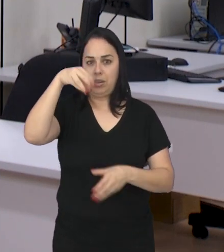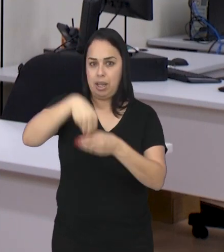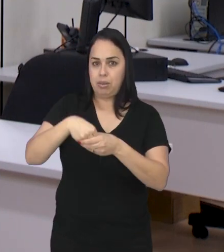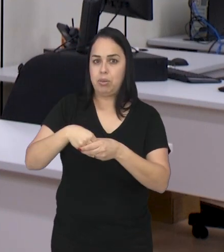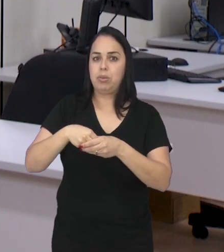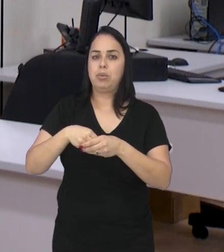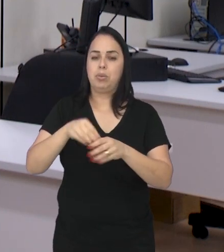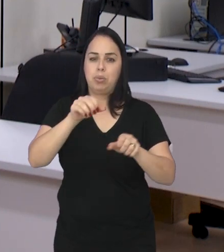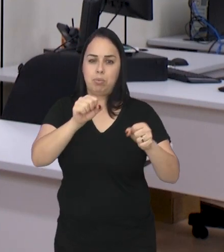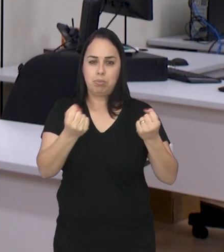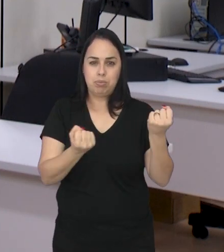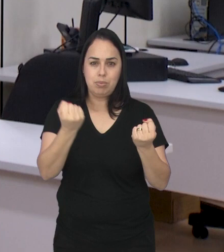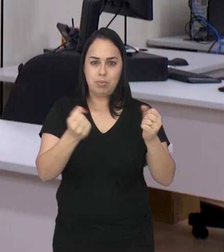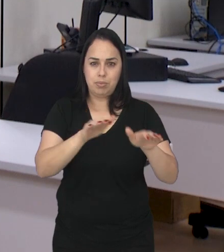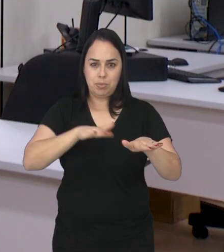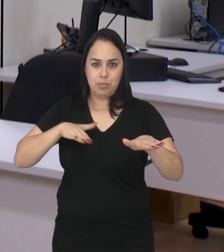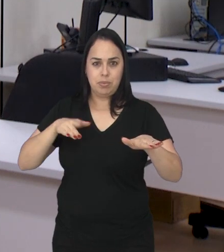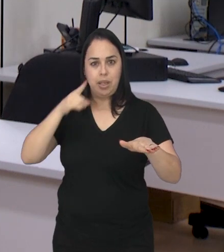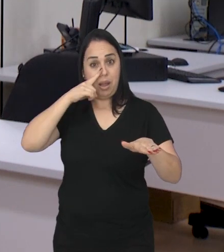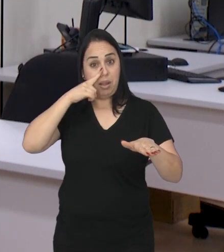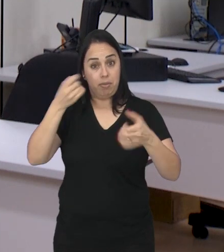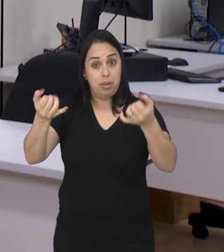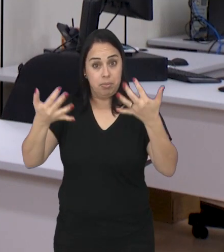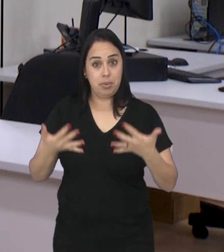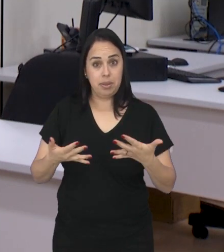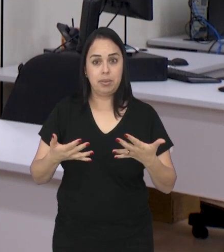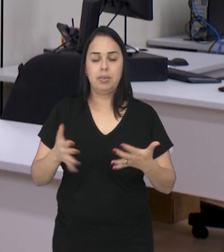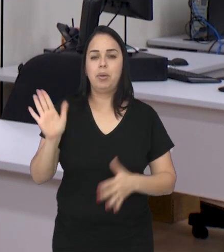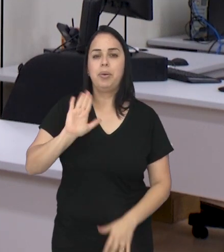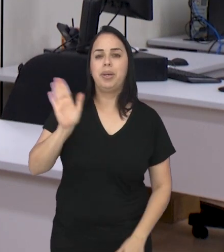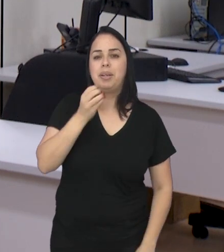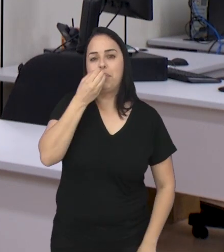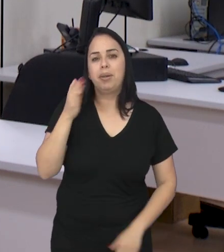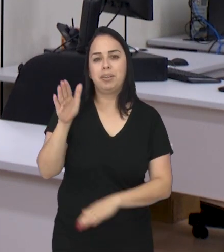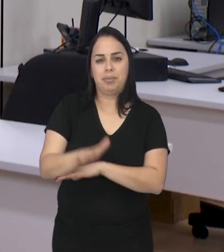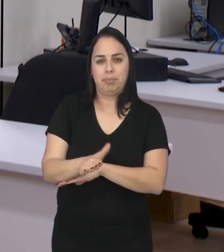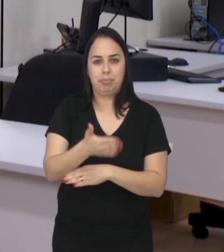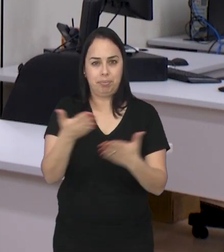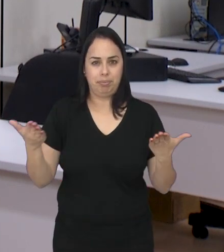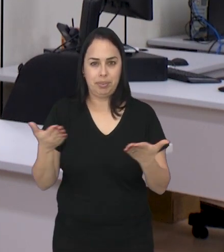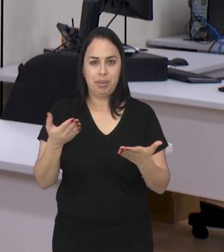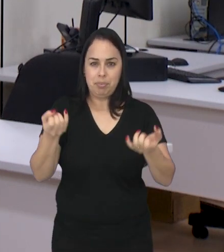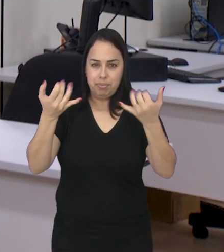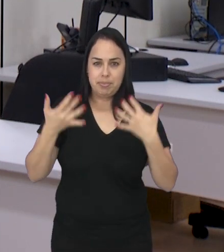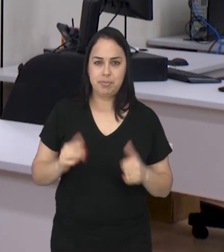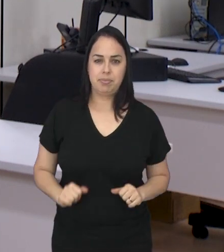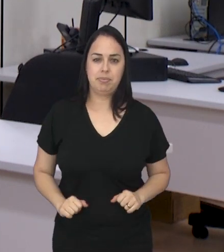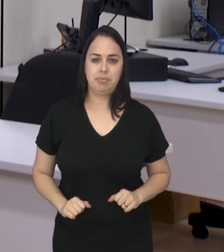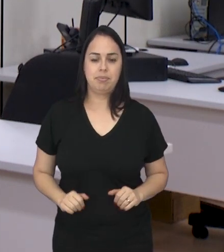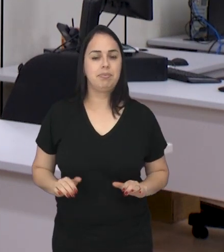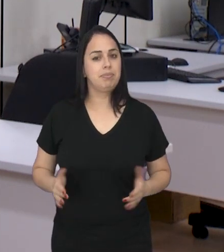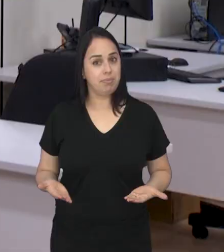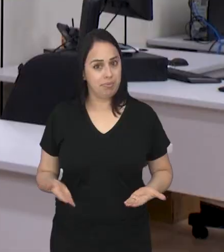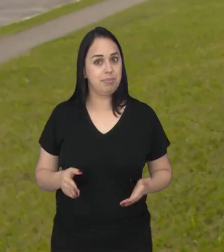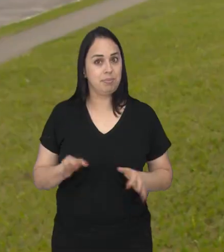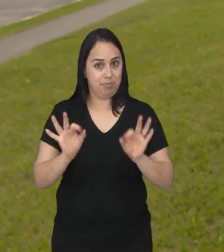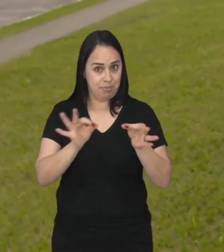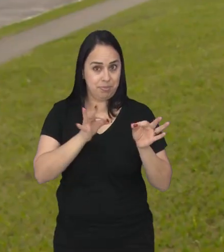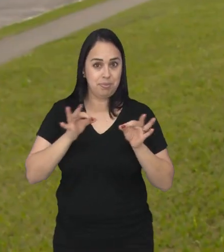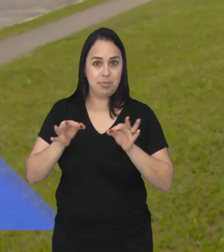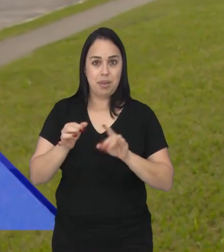no trânsito de São José a Dani Rivas tem os detalhes desta programação Oi Dani boa tarde para você conta para gente